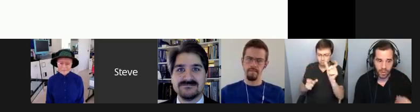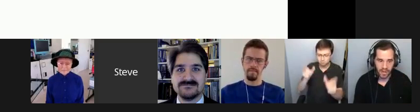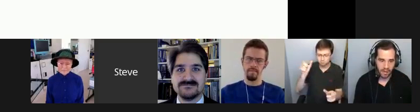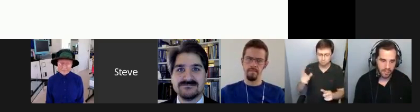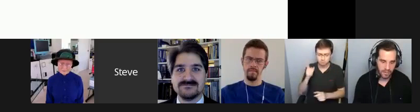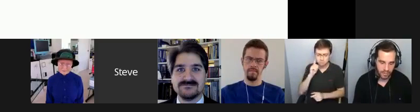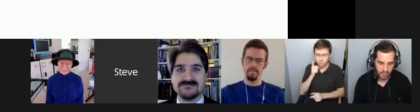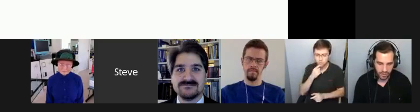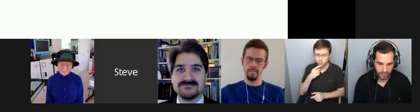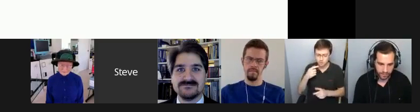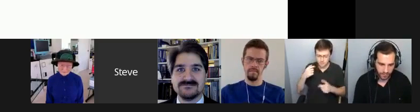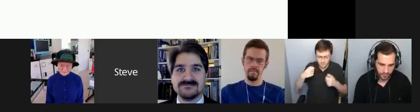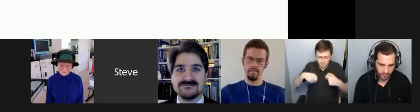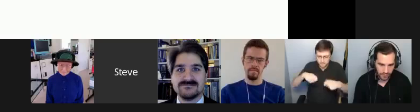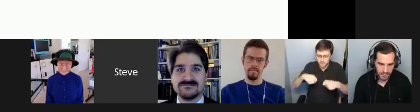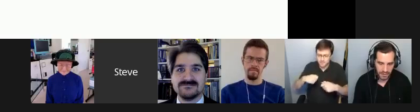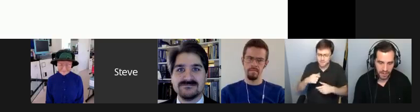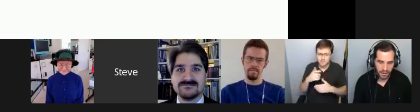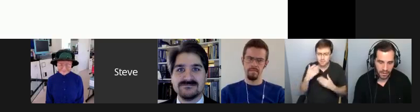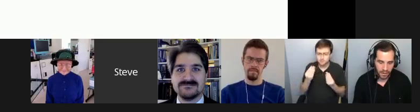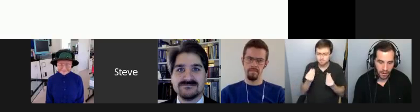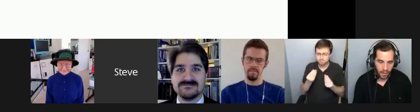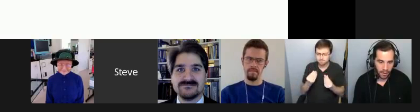se comunicar com os surdos.